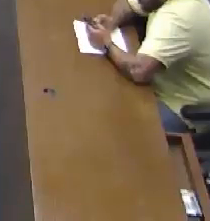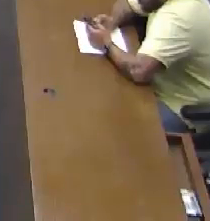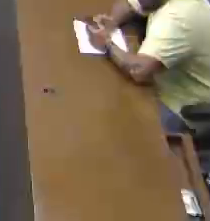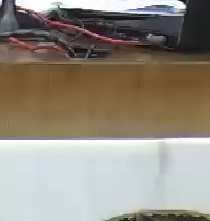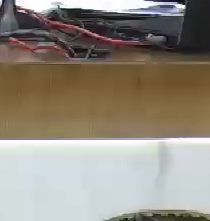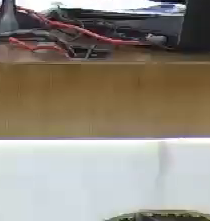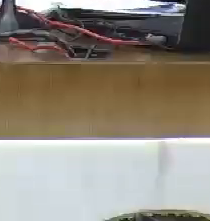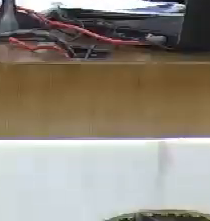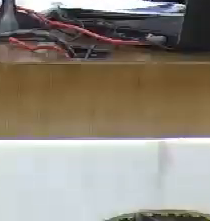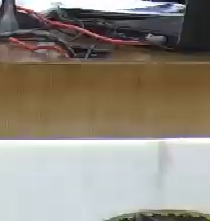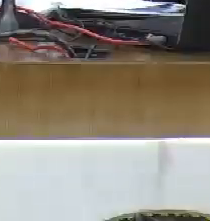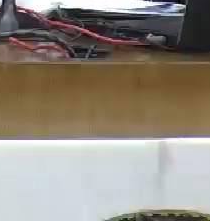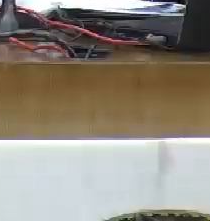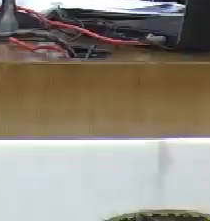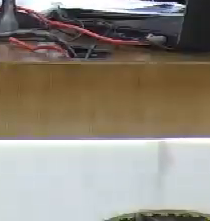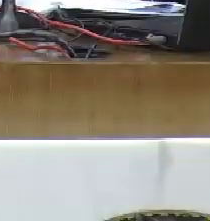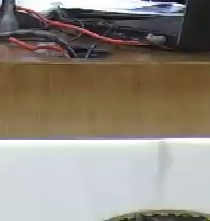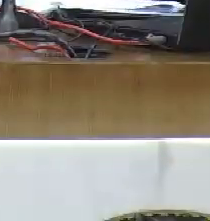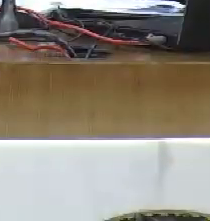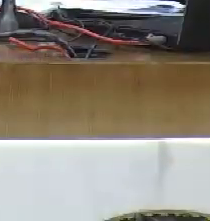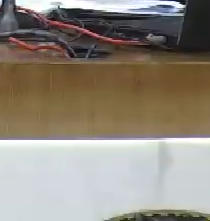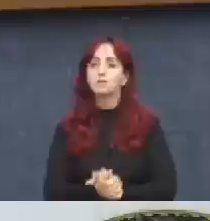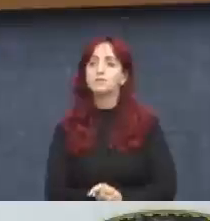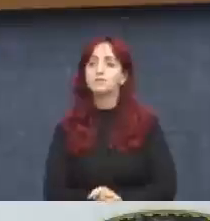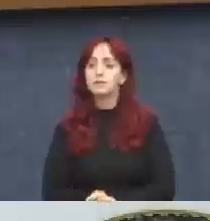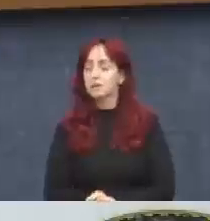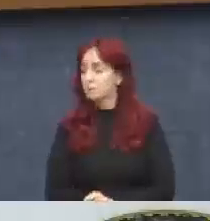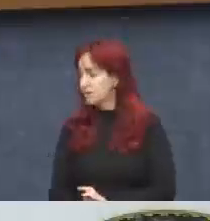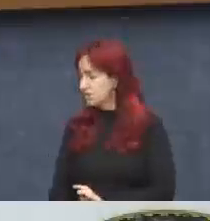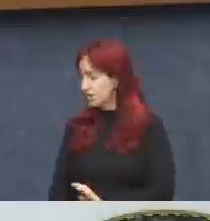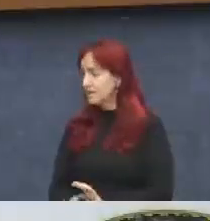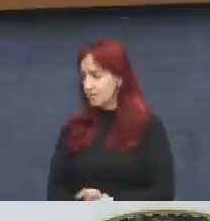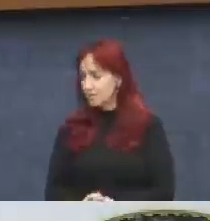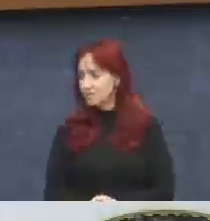Aprovado. Senhora secretária, próximo item na pauta.